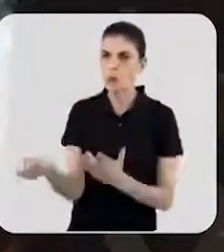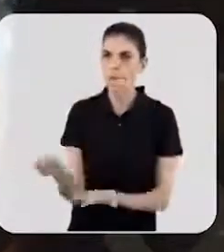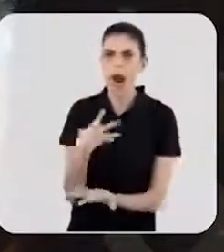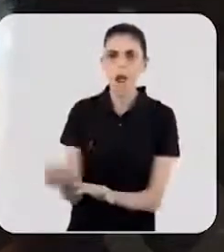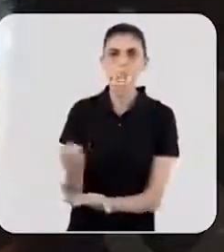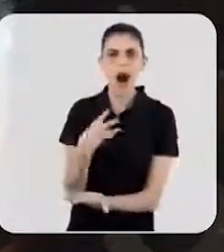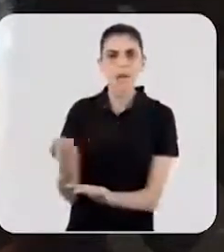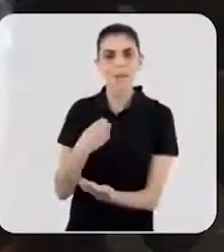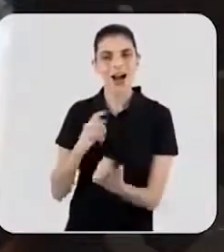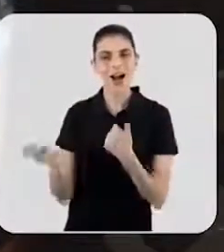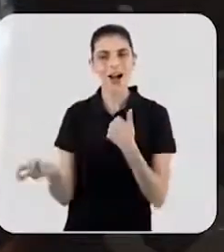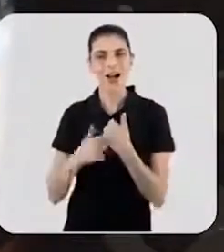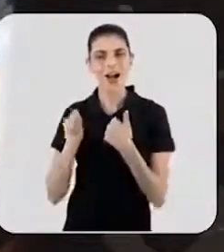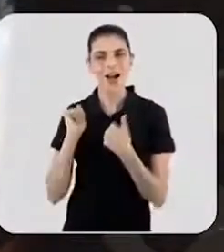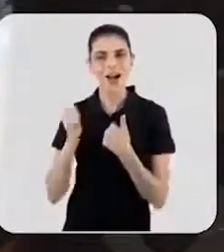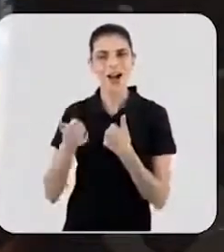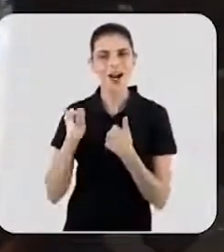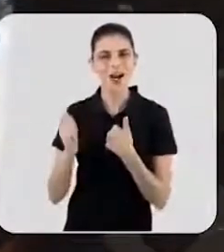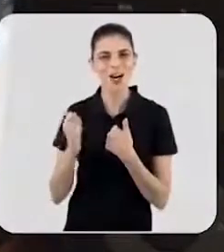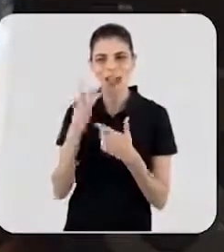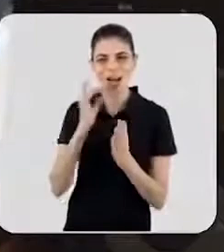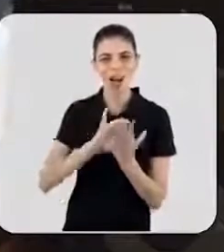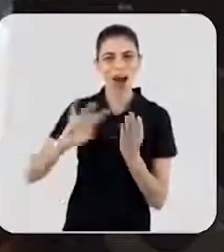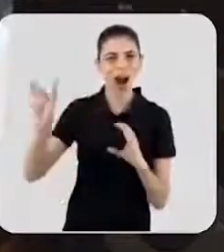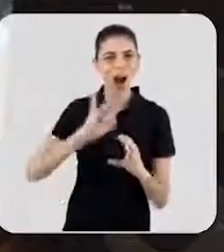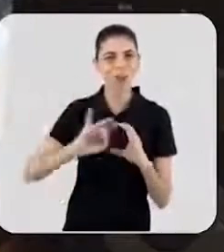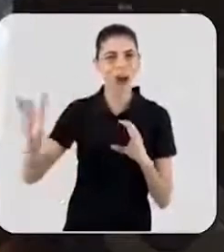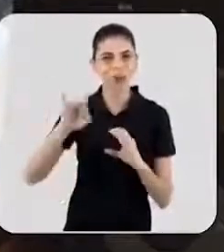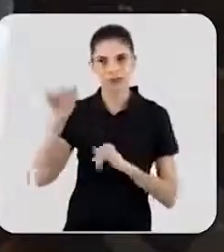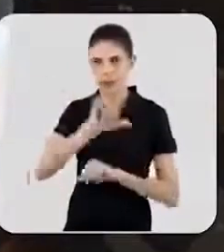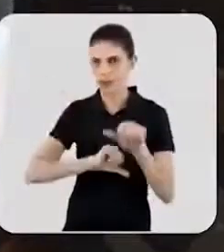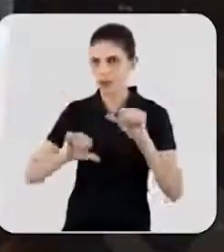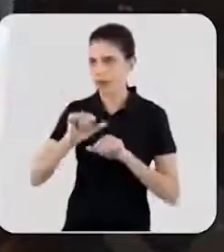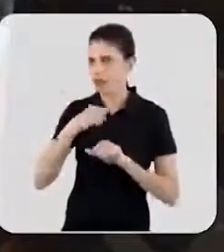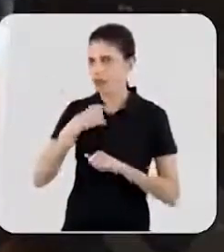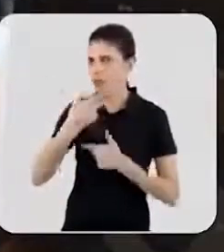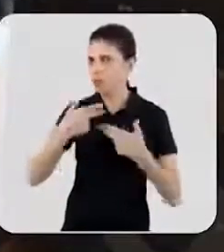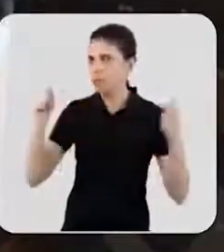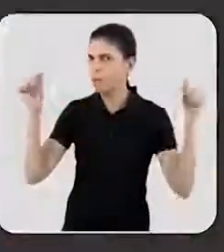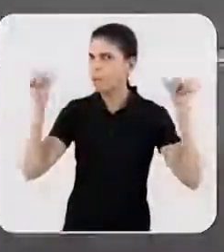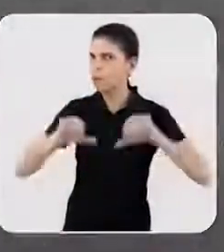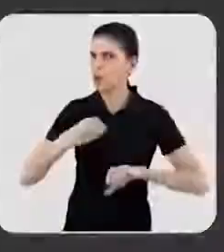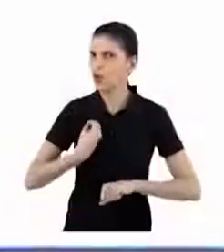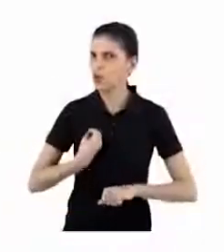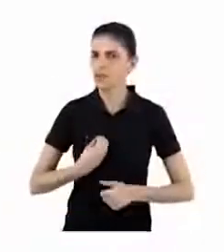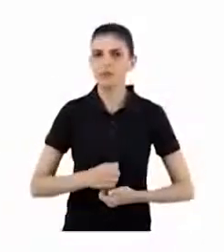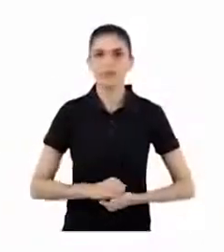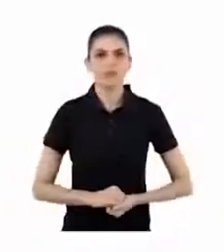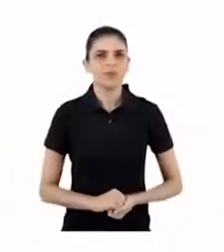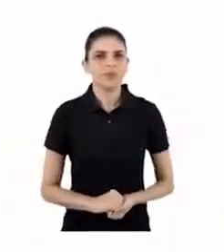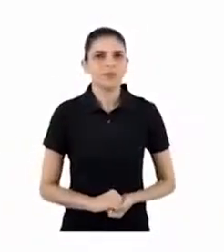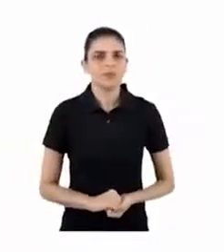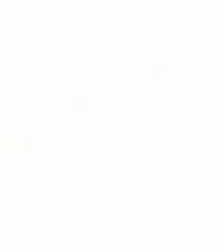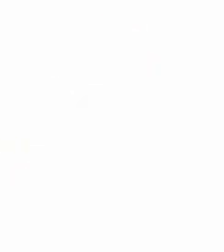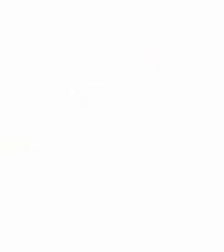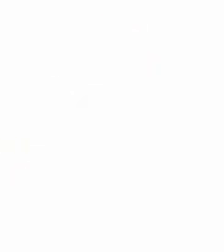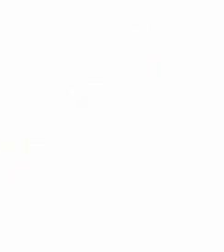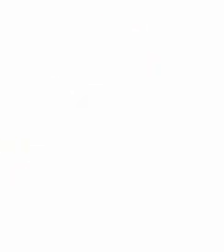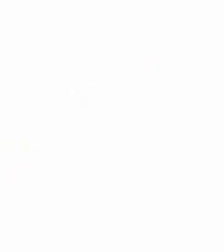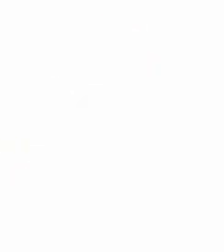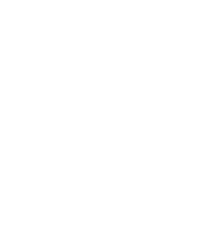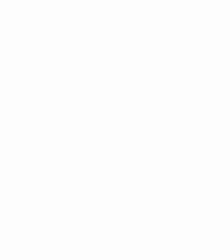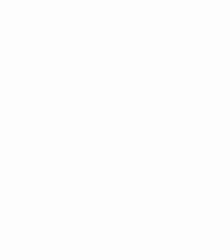gente recebe, curte, compartilha, lê, e isso para não cair em coisa pior do que fake news, né?